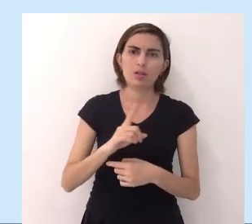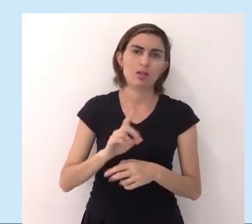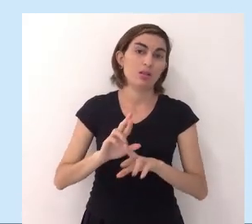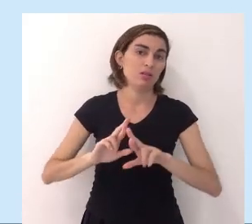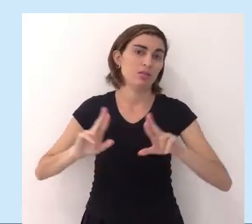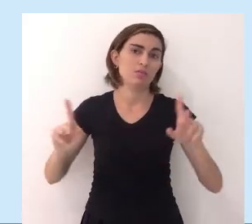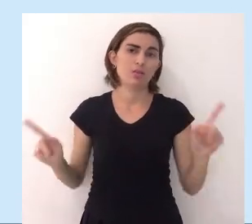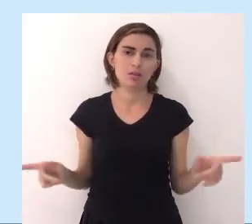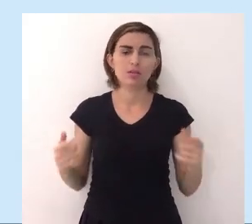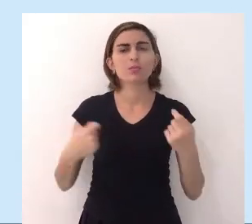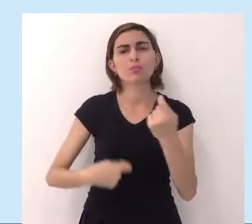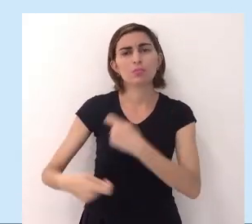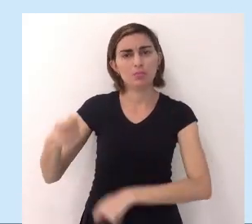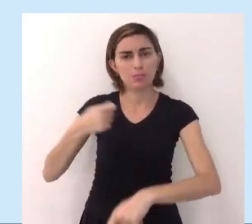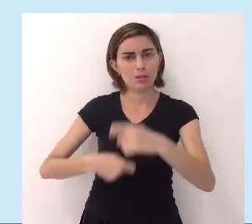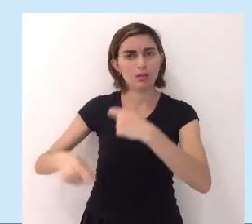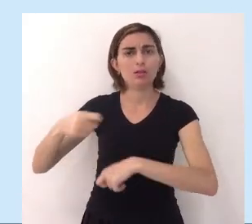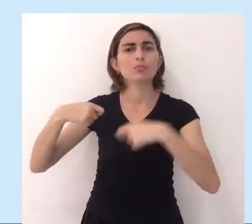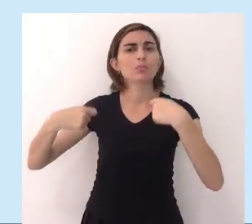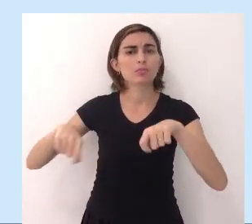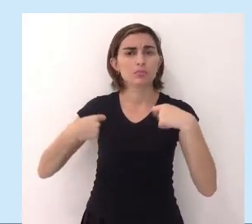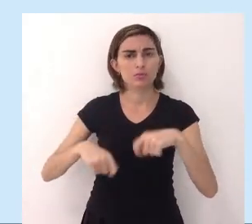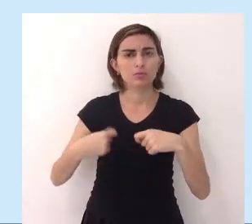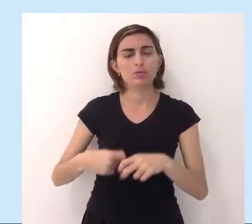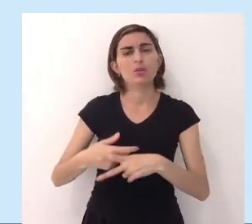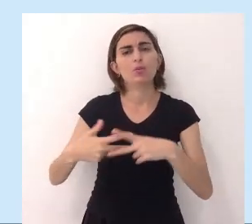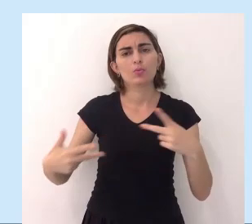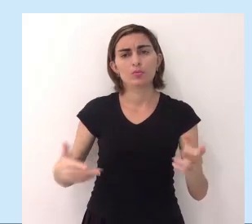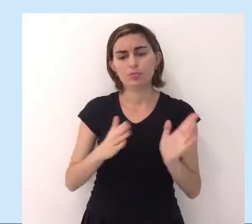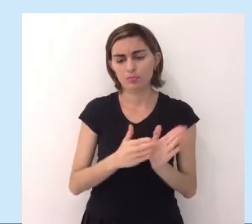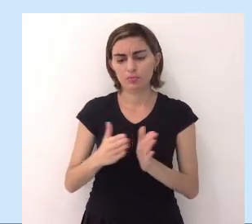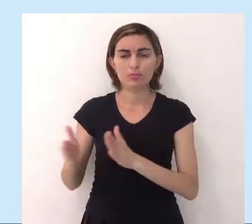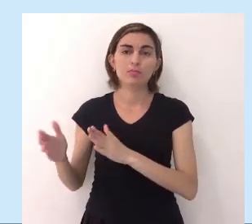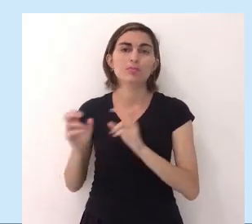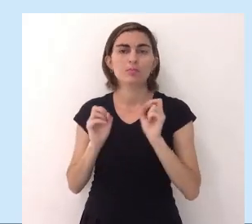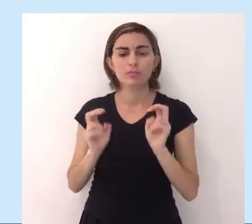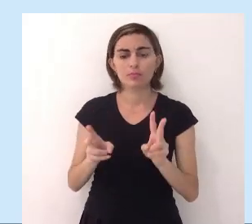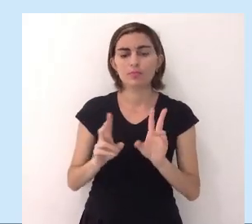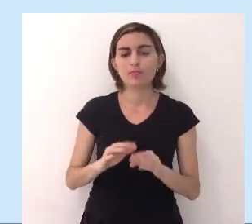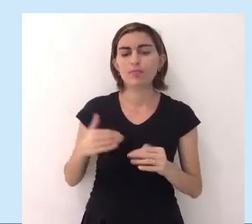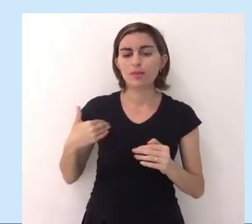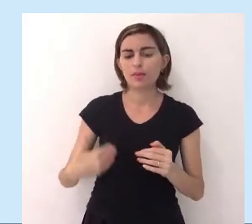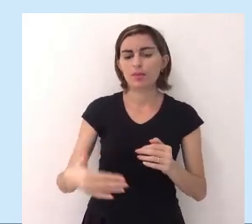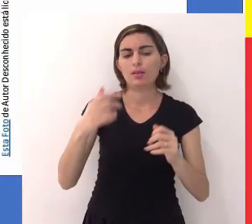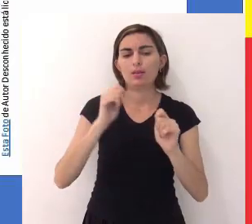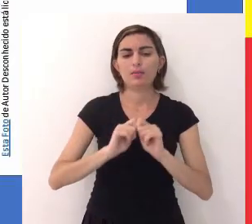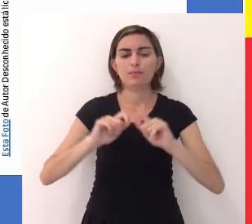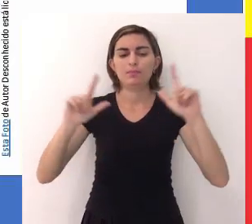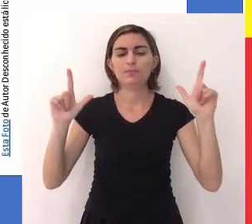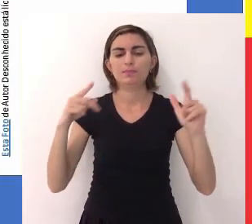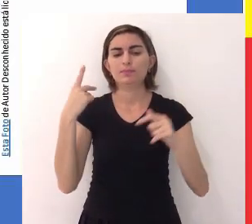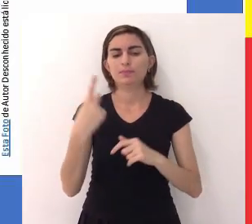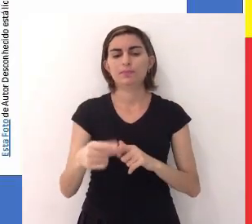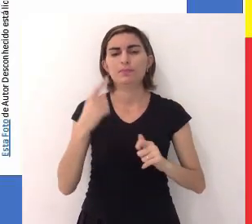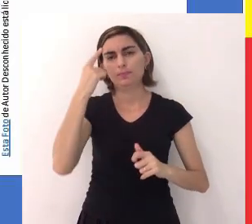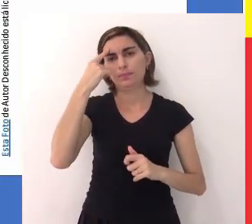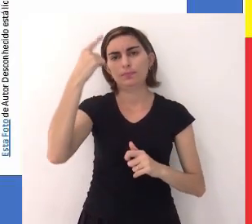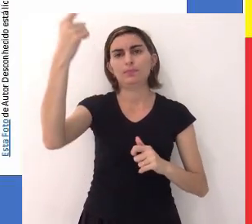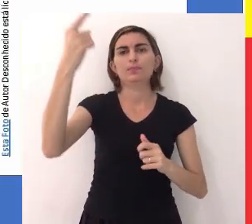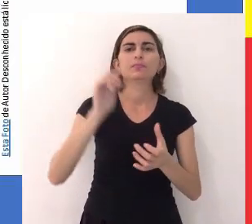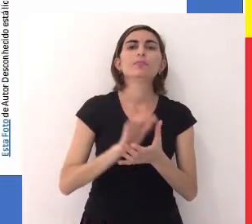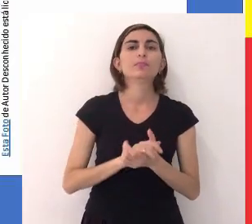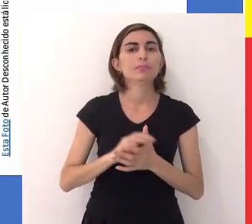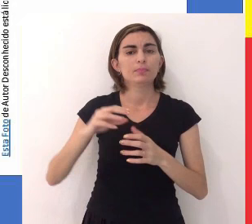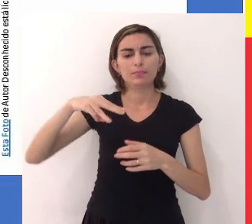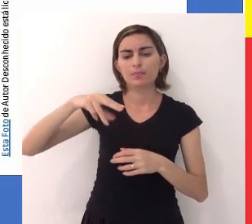muito diferentes, e o mercantilismo ele precisou passar por algumas etapas, ok? Acompanhe na tela. Aí é uma ideia que eu falei para